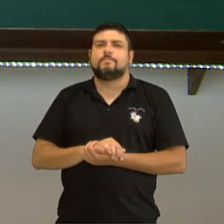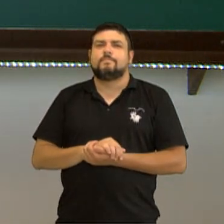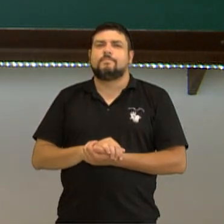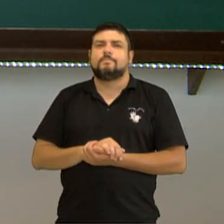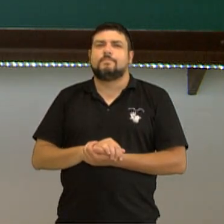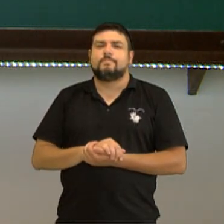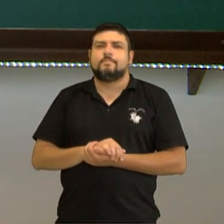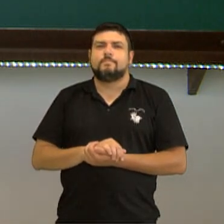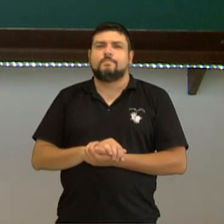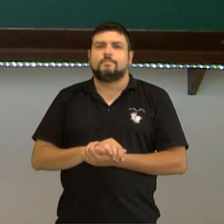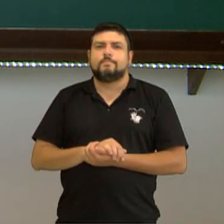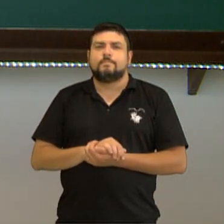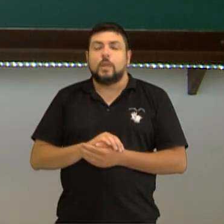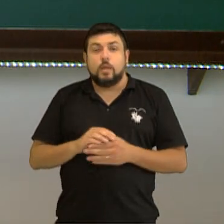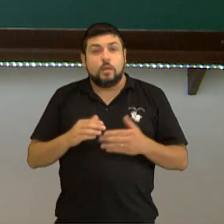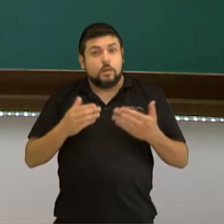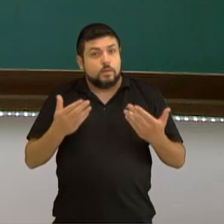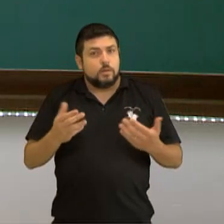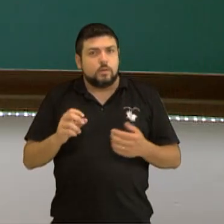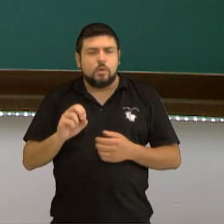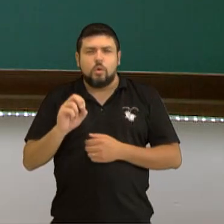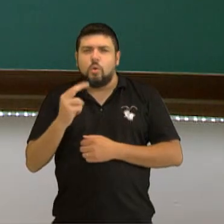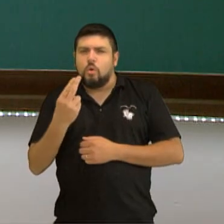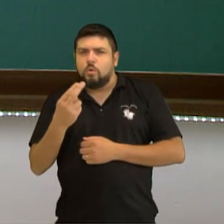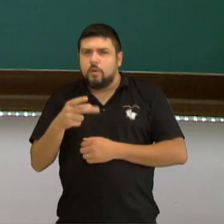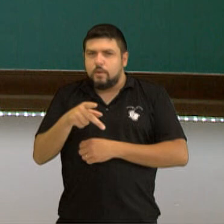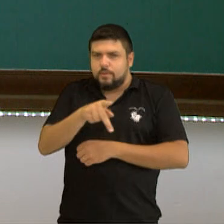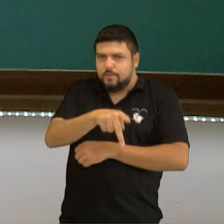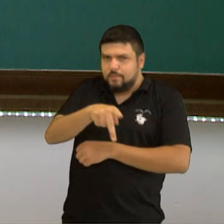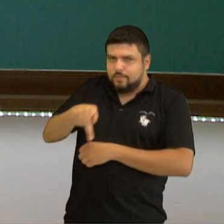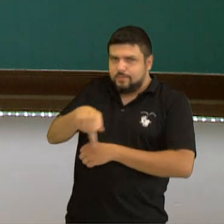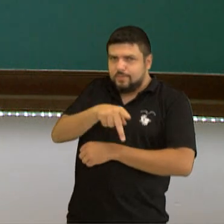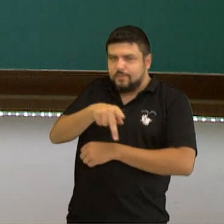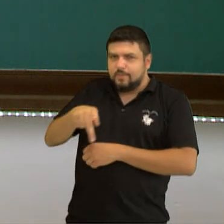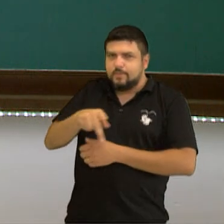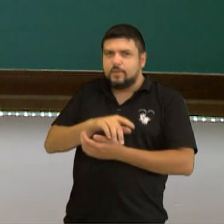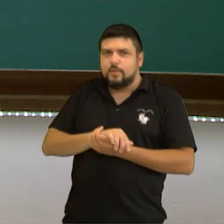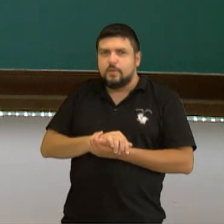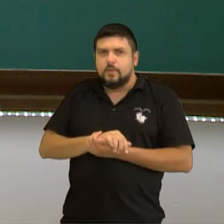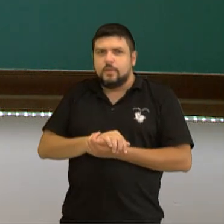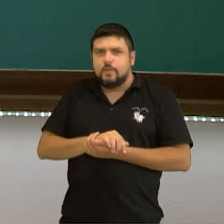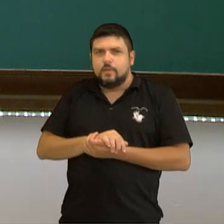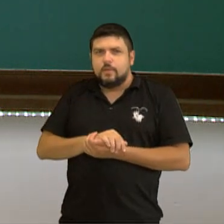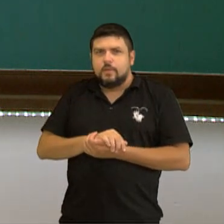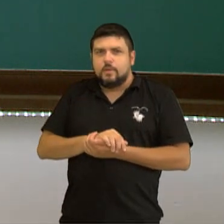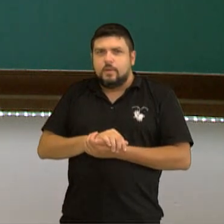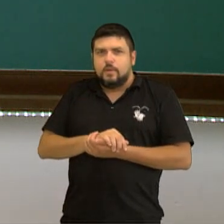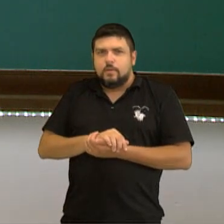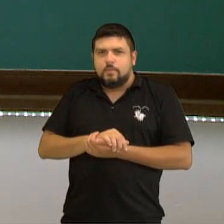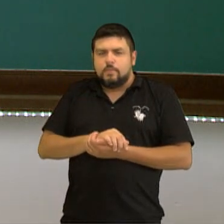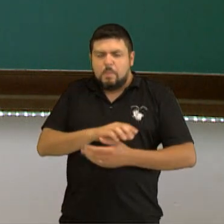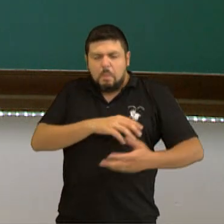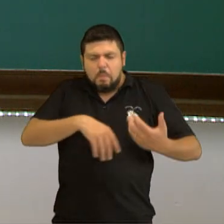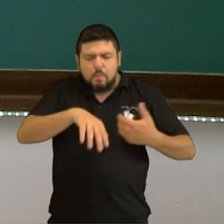né? Ou aquele professor na sala de aula que dá aquela respirada funda na